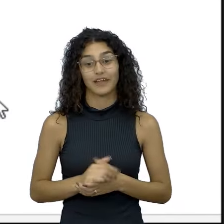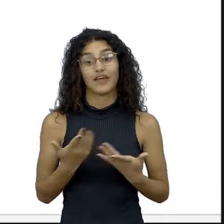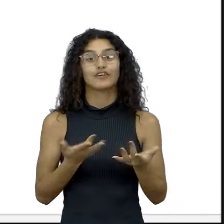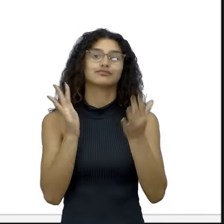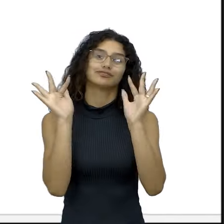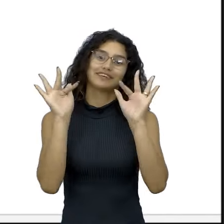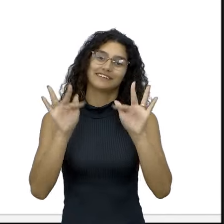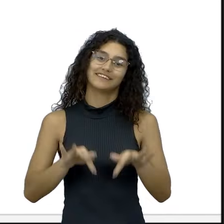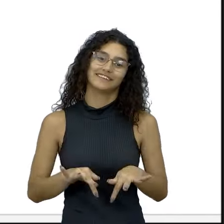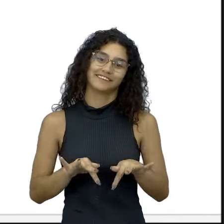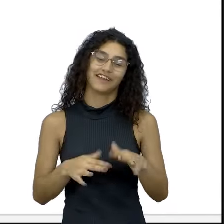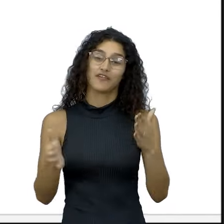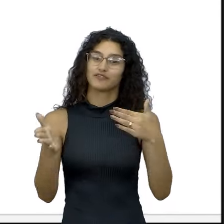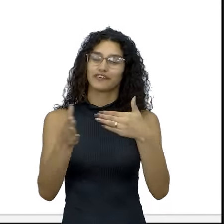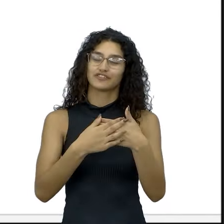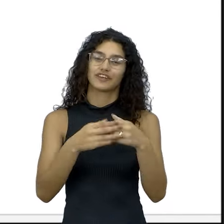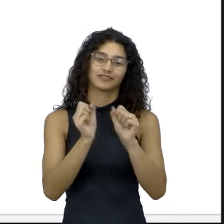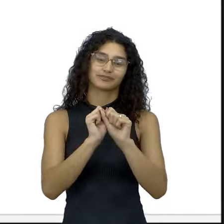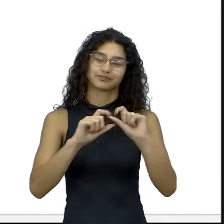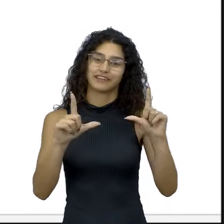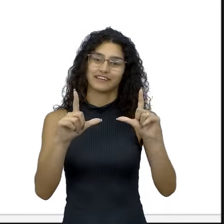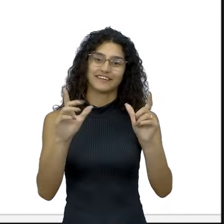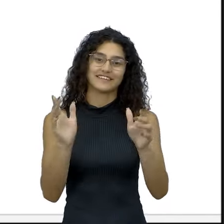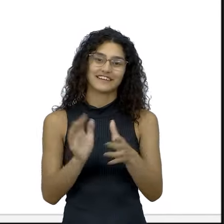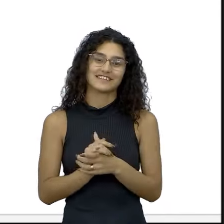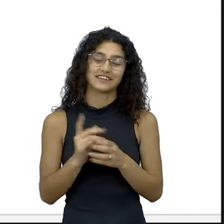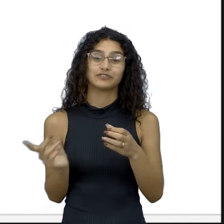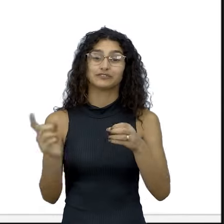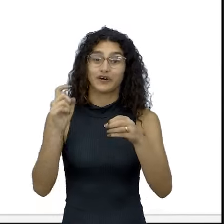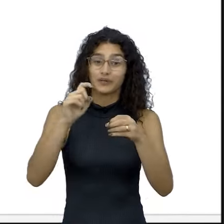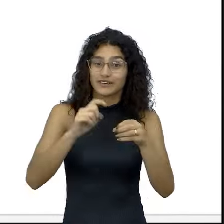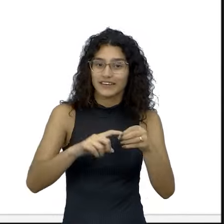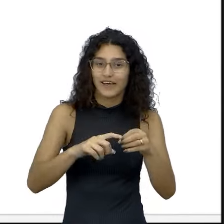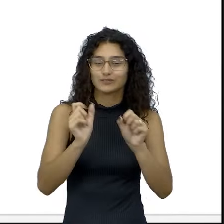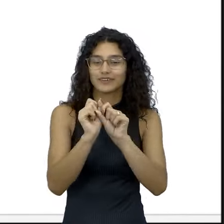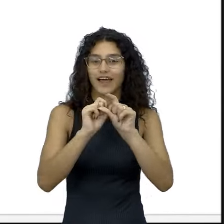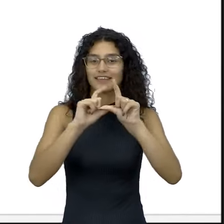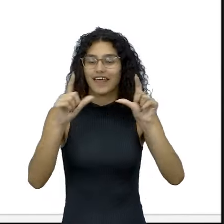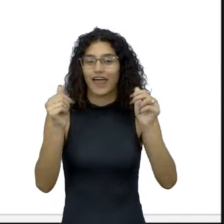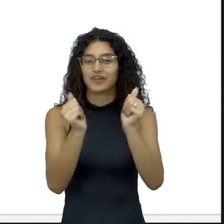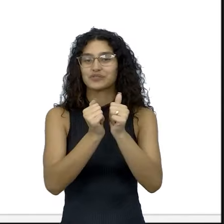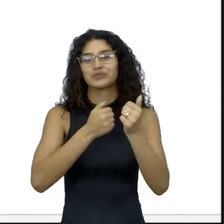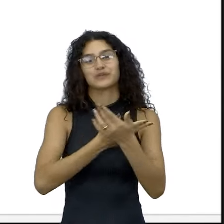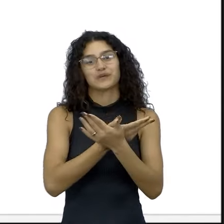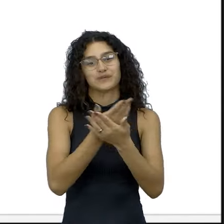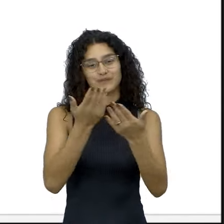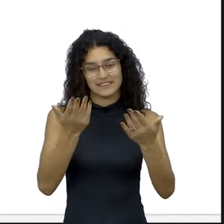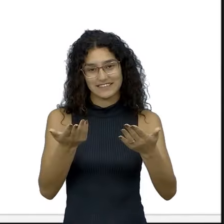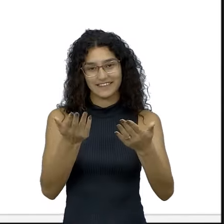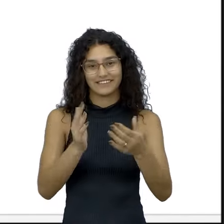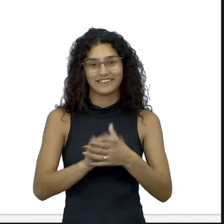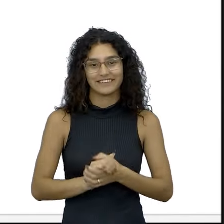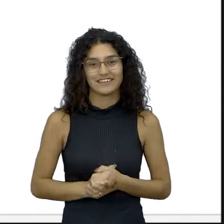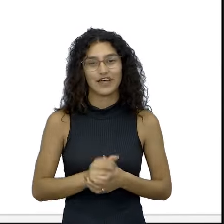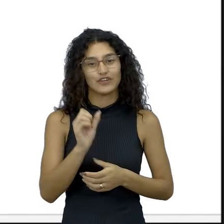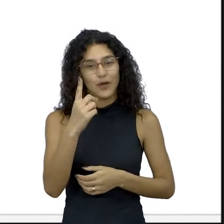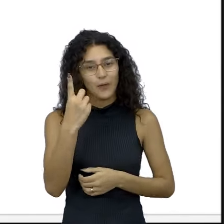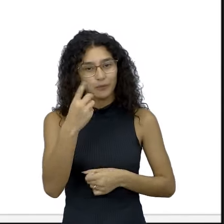vou finalizando aqui, fechando o slide, voltando na tela com vocês.